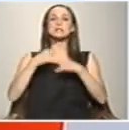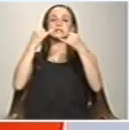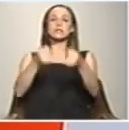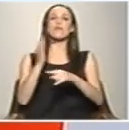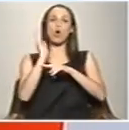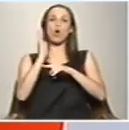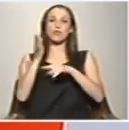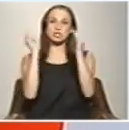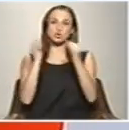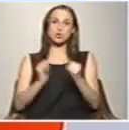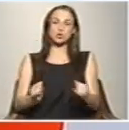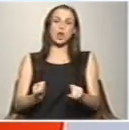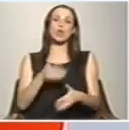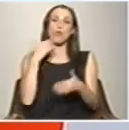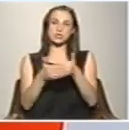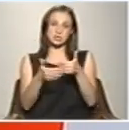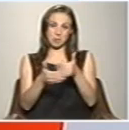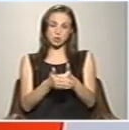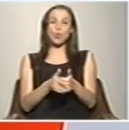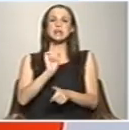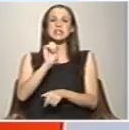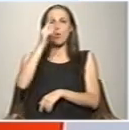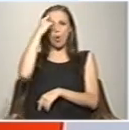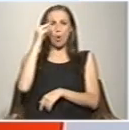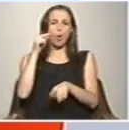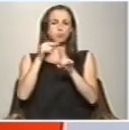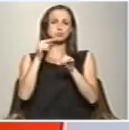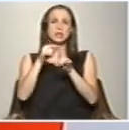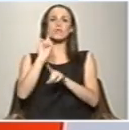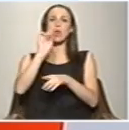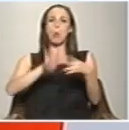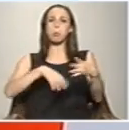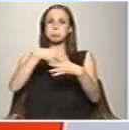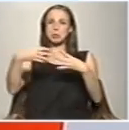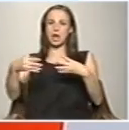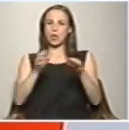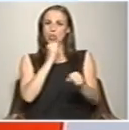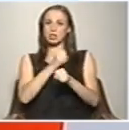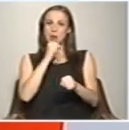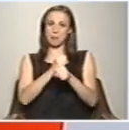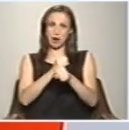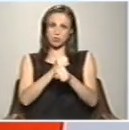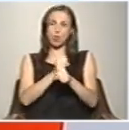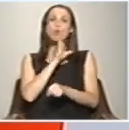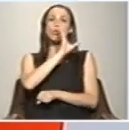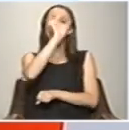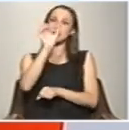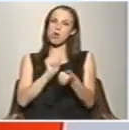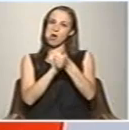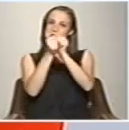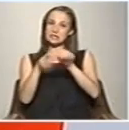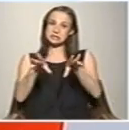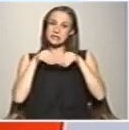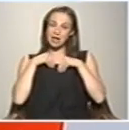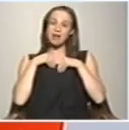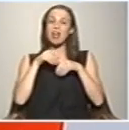sobre o Envelhecimento, que teve como objetivo criar também um plano de ação comum que os países pudessem adotar e que seguissem